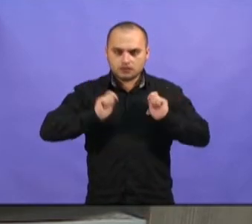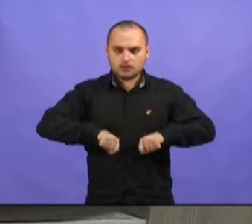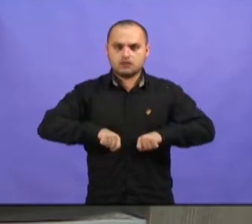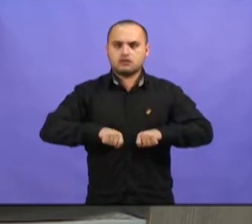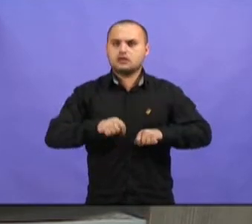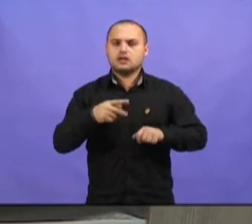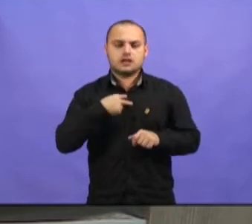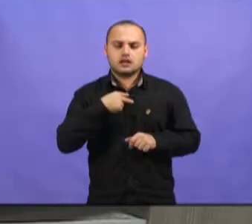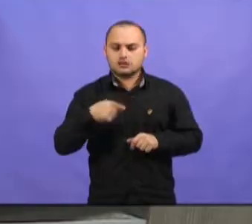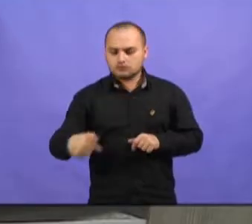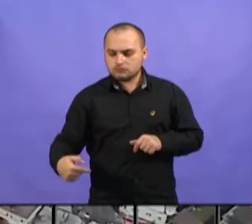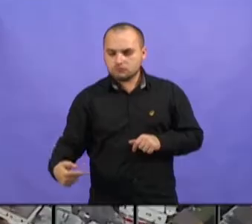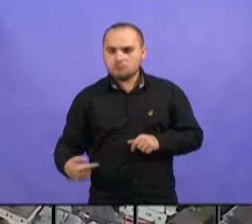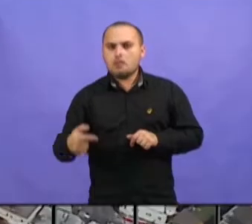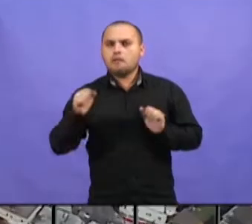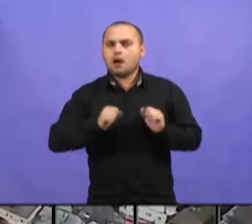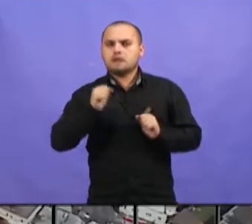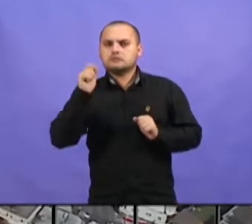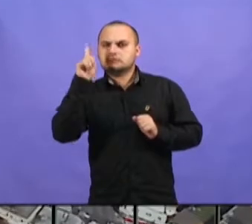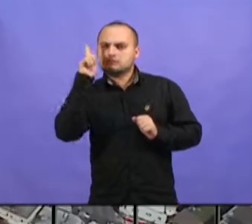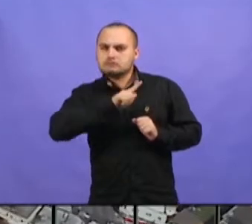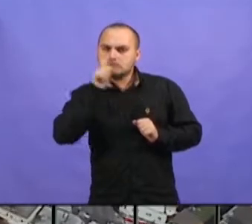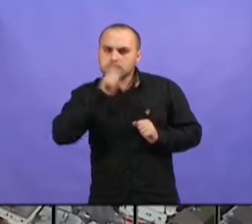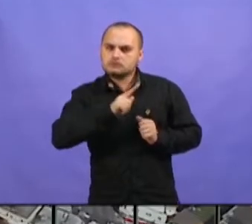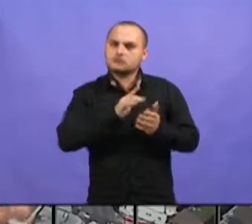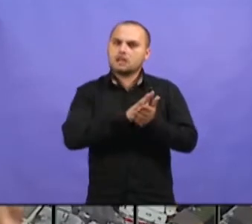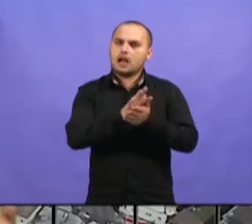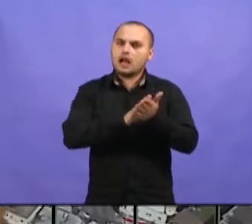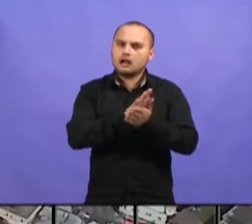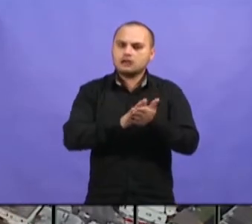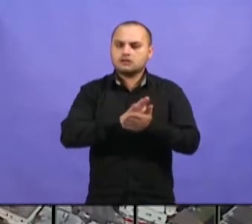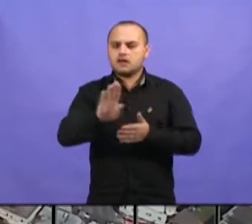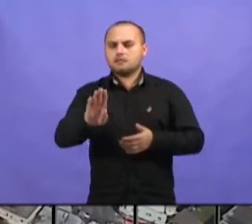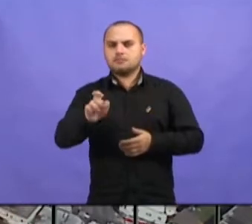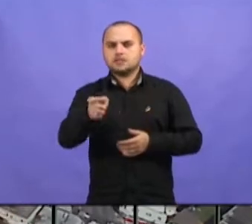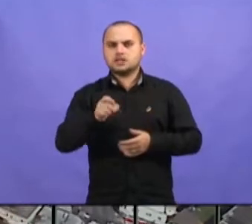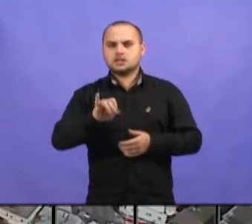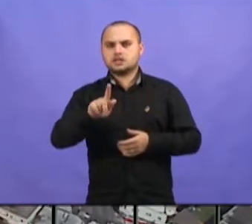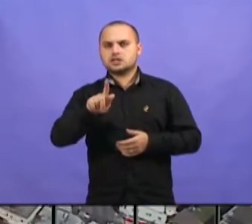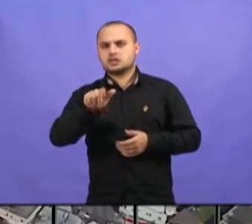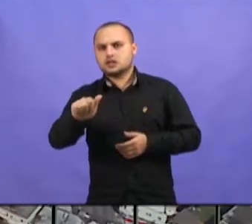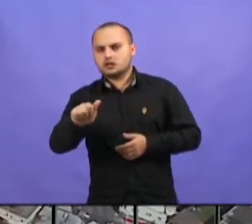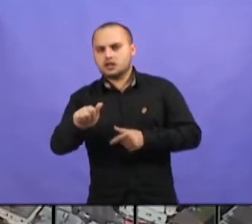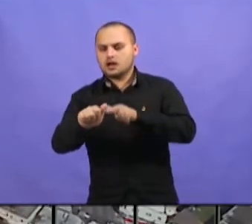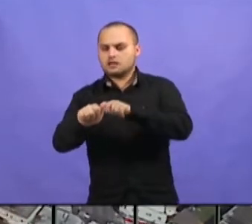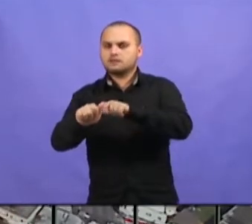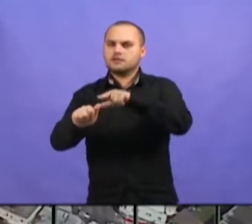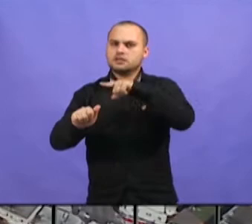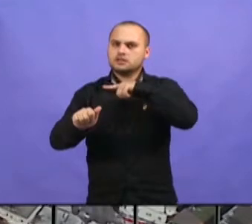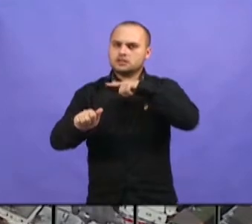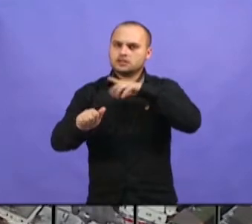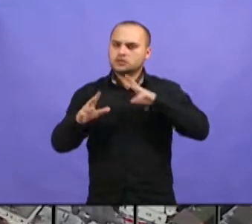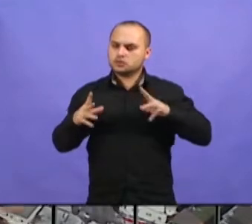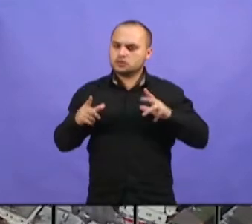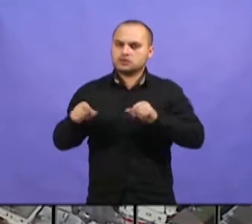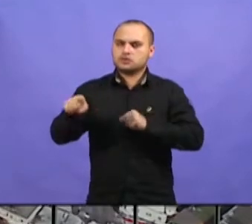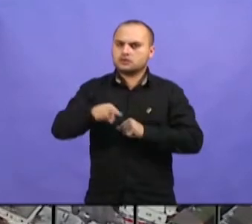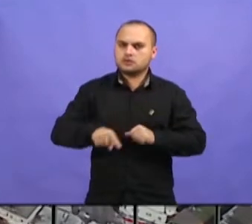lesão uretral, de não lesão de bexiga. A gente vai estar ali em cima da próstata